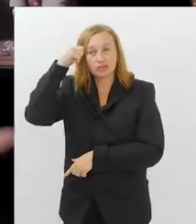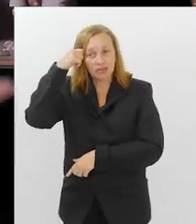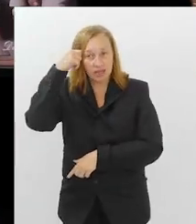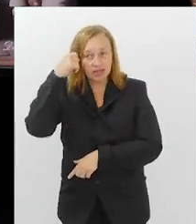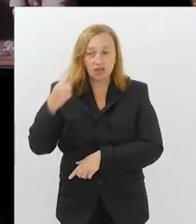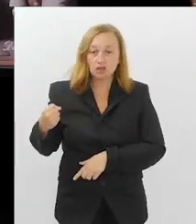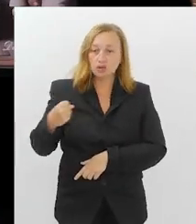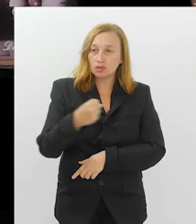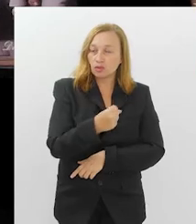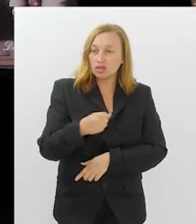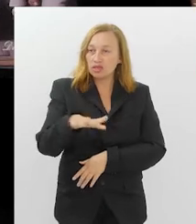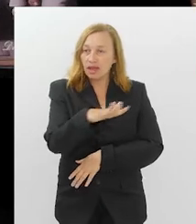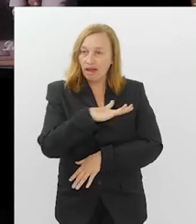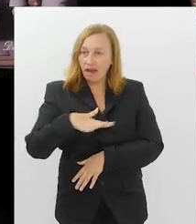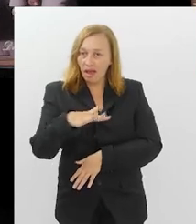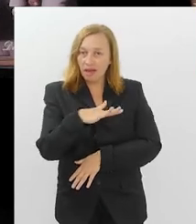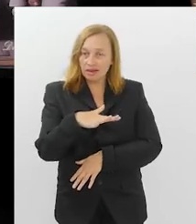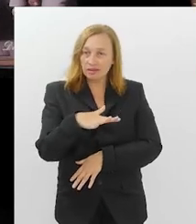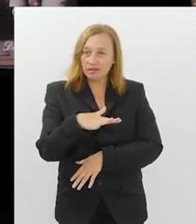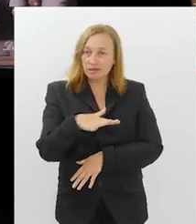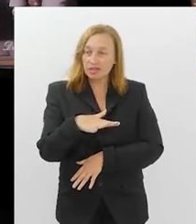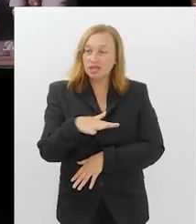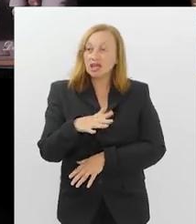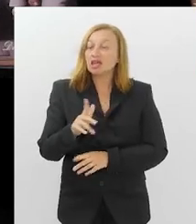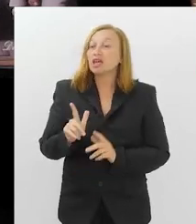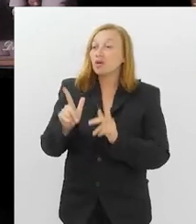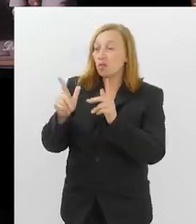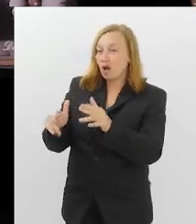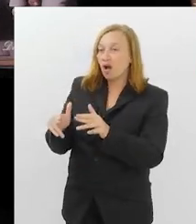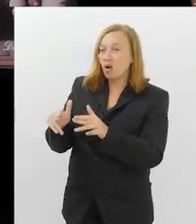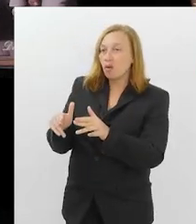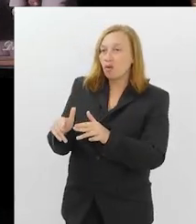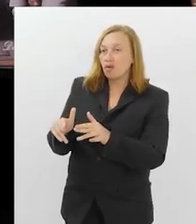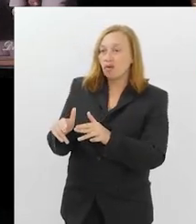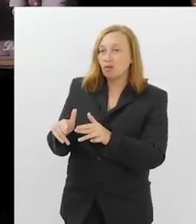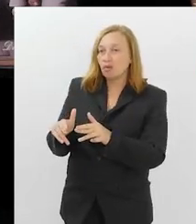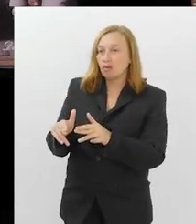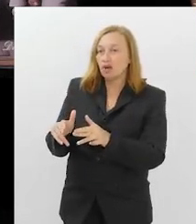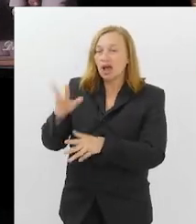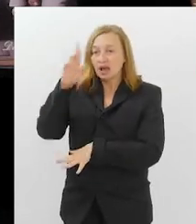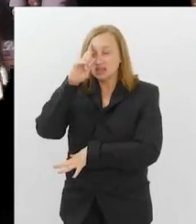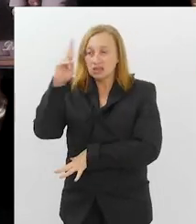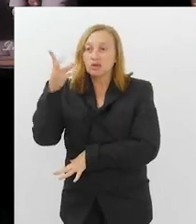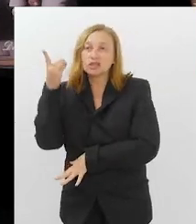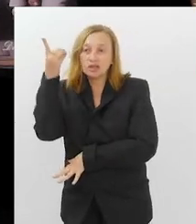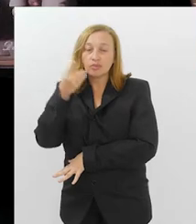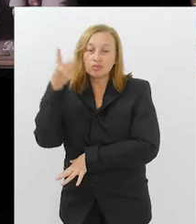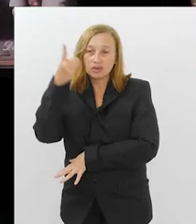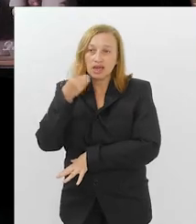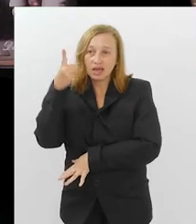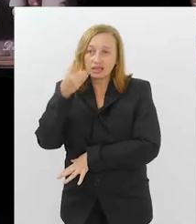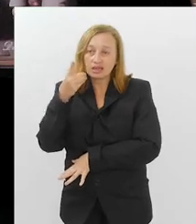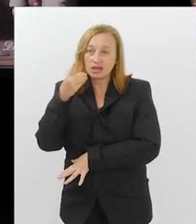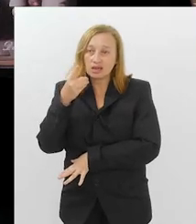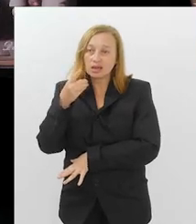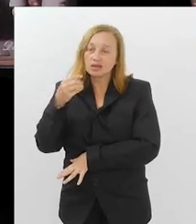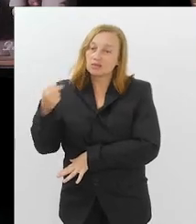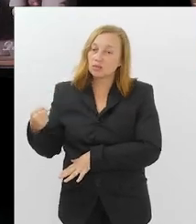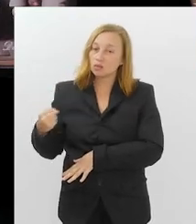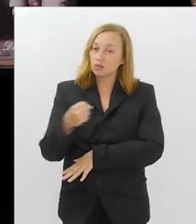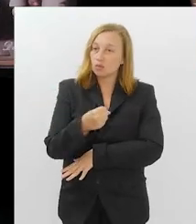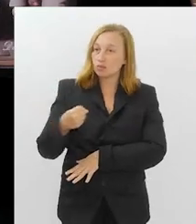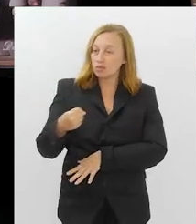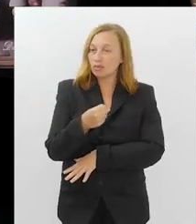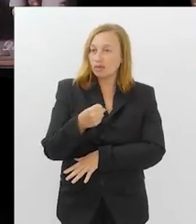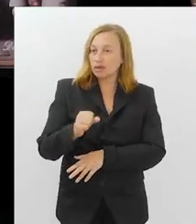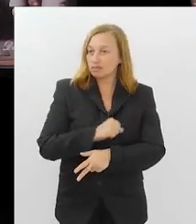está fazendo, de colocar no legislativo, trazer à luz nossos corpos estarem expostos